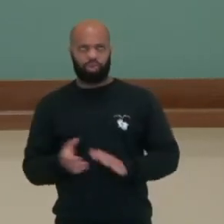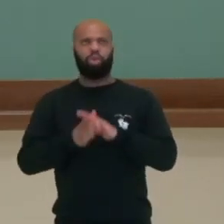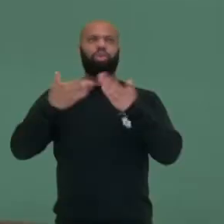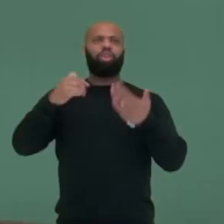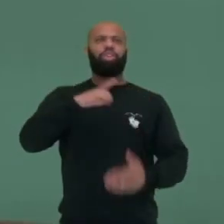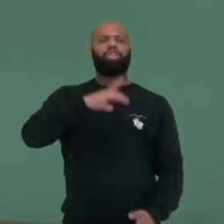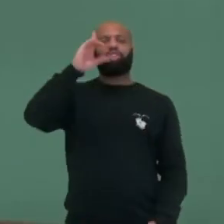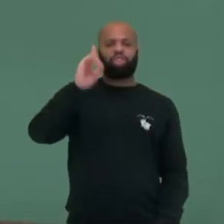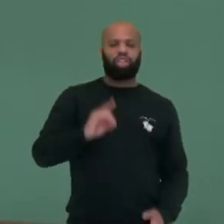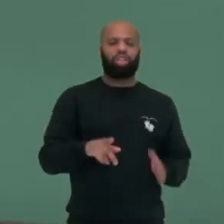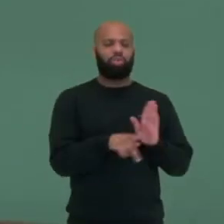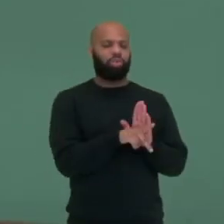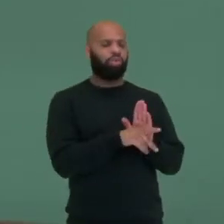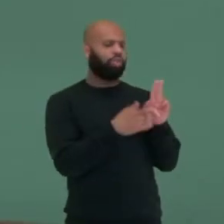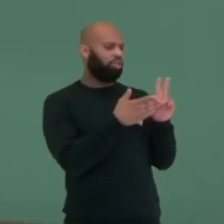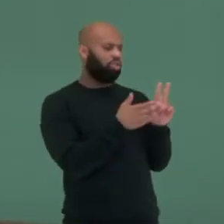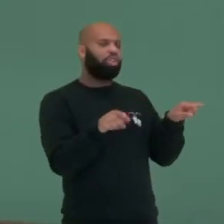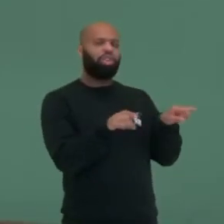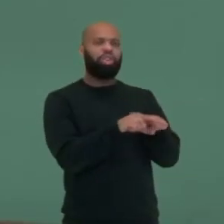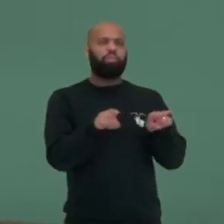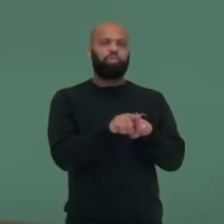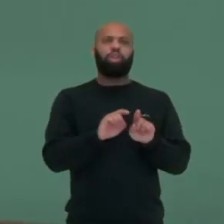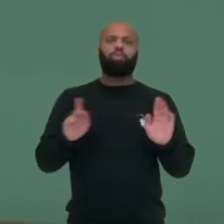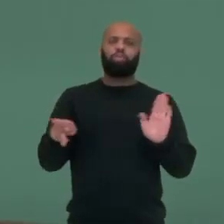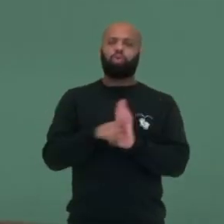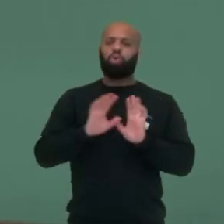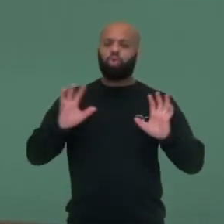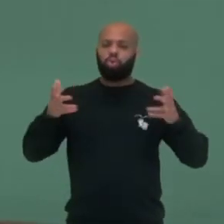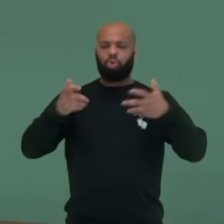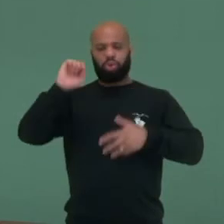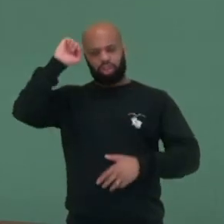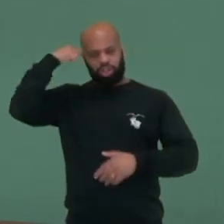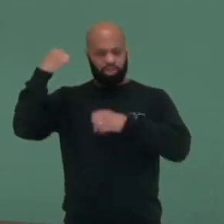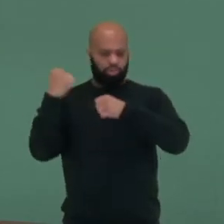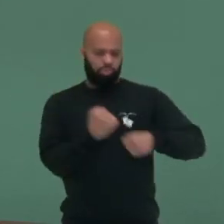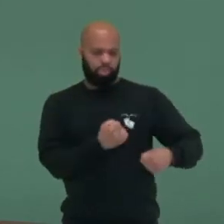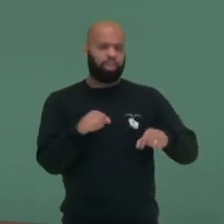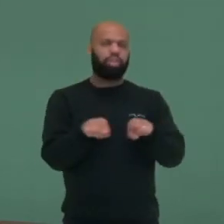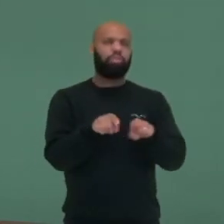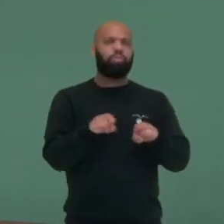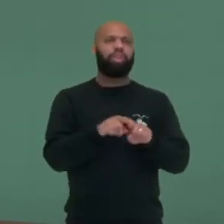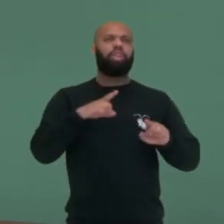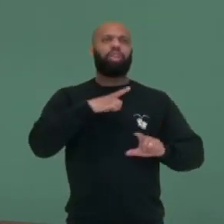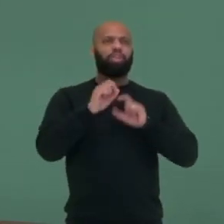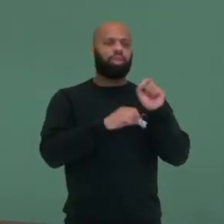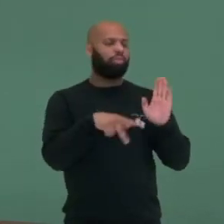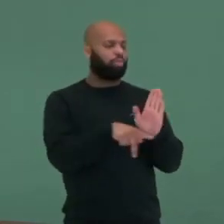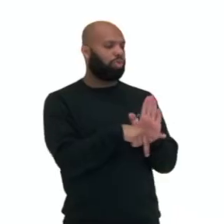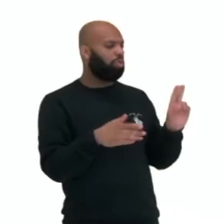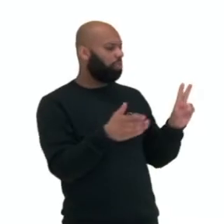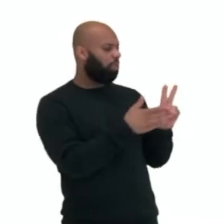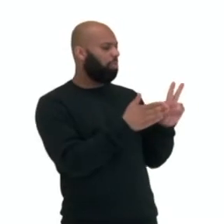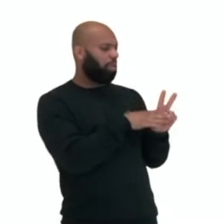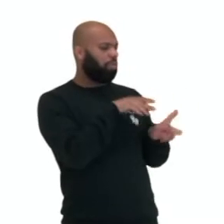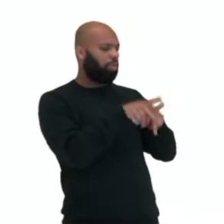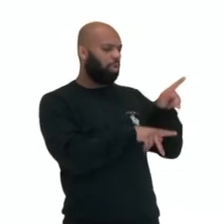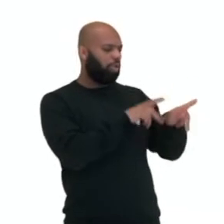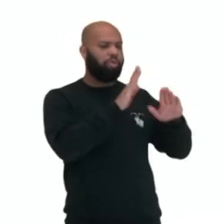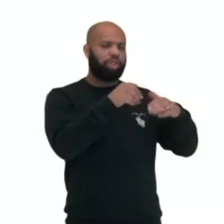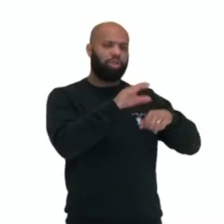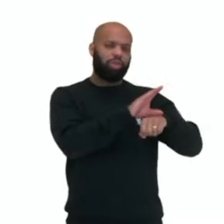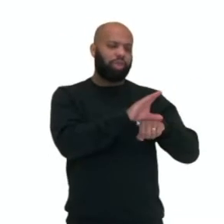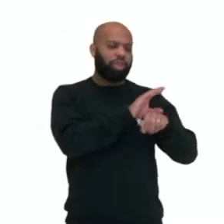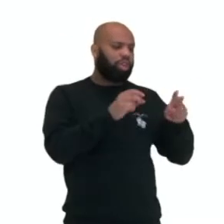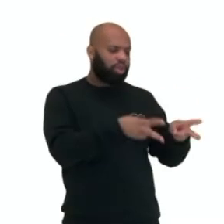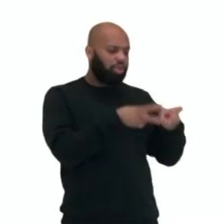Direitos indígenas e das populações quilombolas. Quanto aos direitos dos povos indígenas, a Constituição